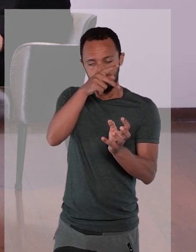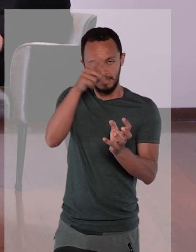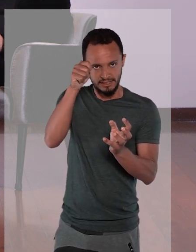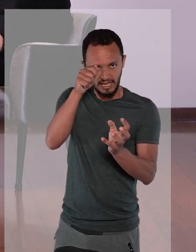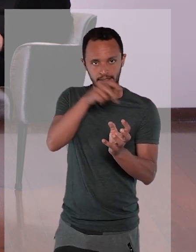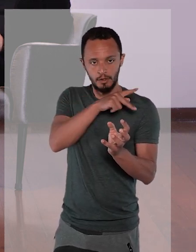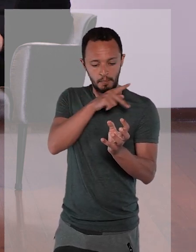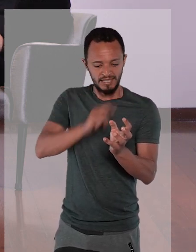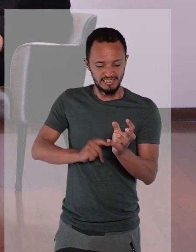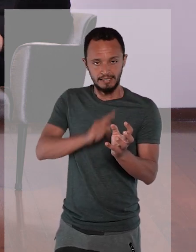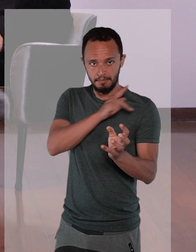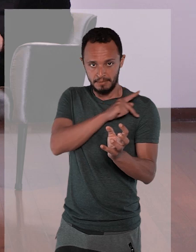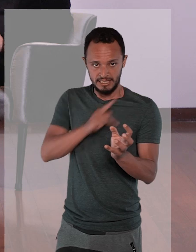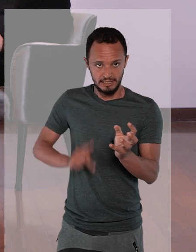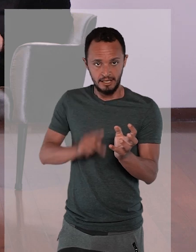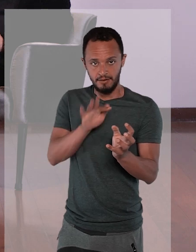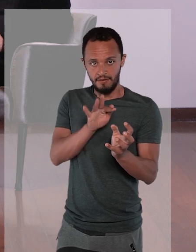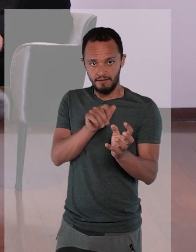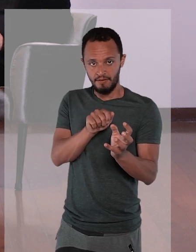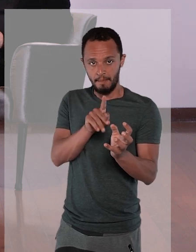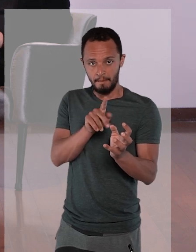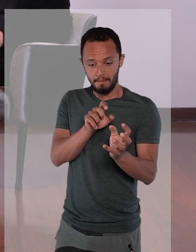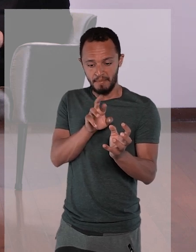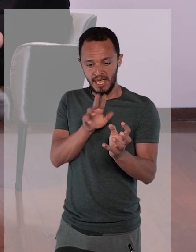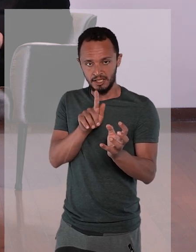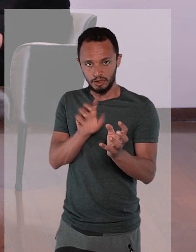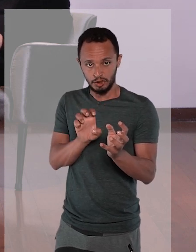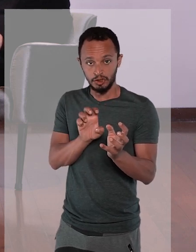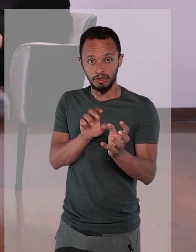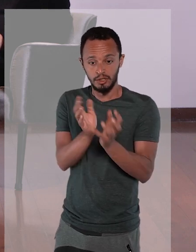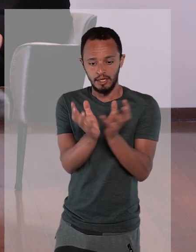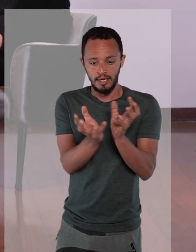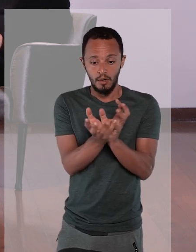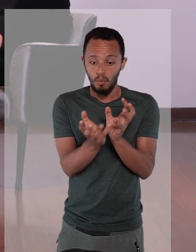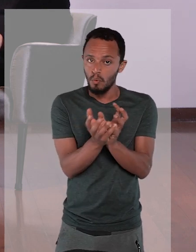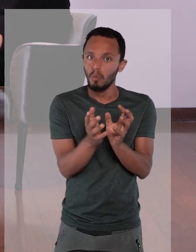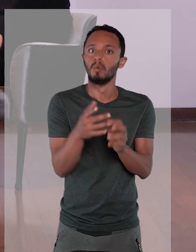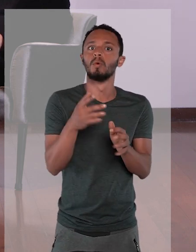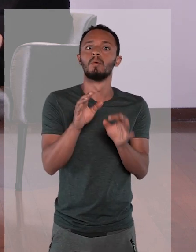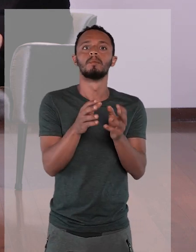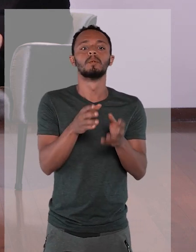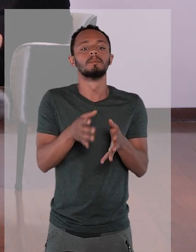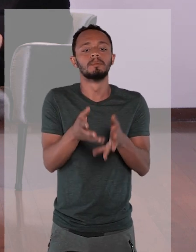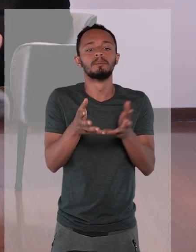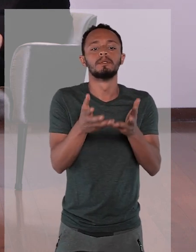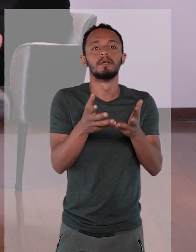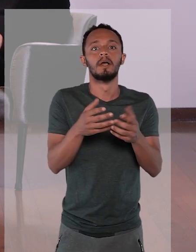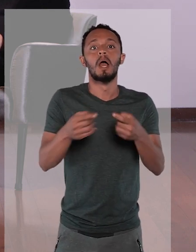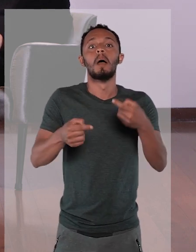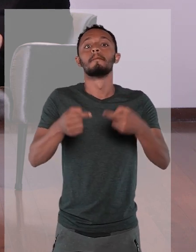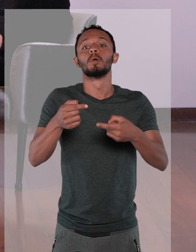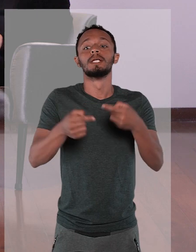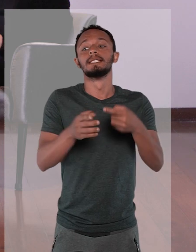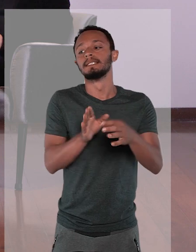grande pesquisador. Então, a gente continuou. Então, pelo lado sem política, que foi